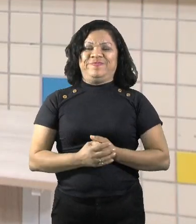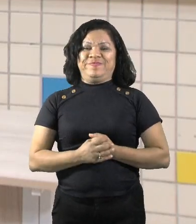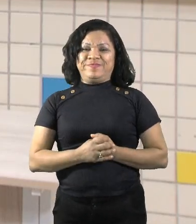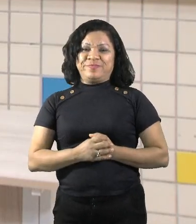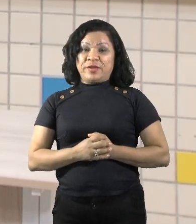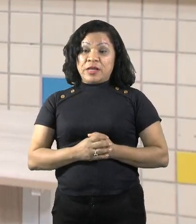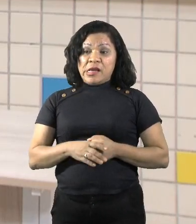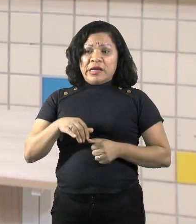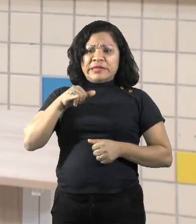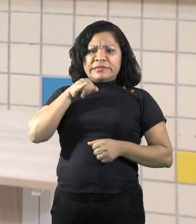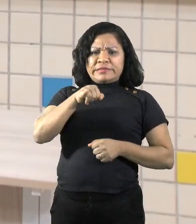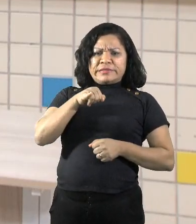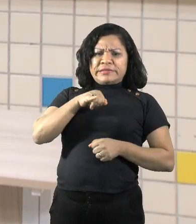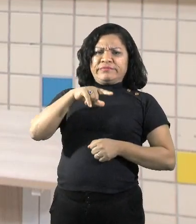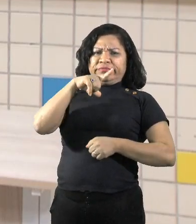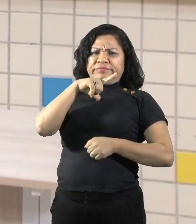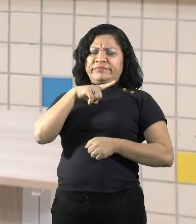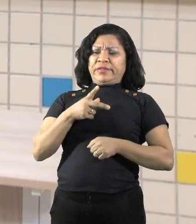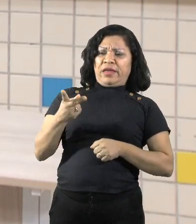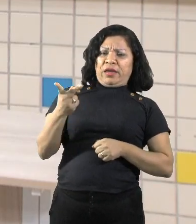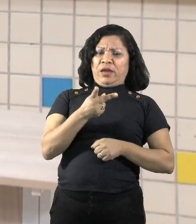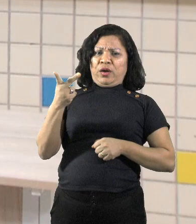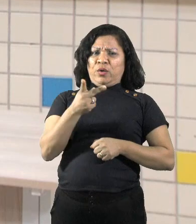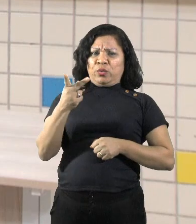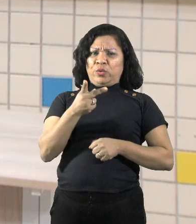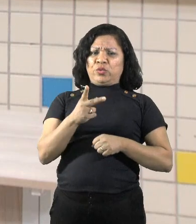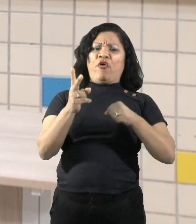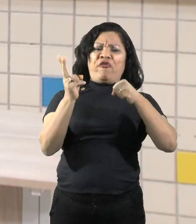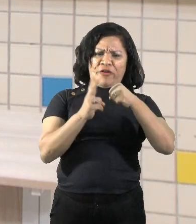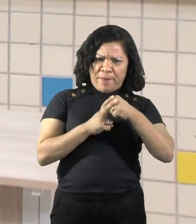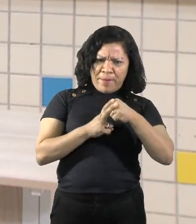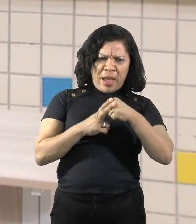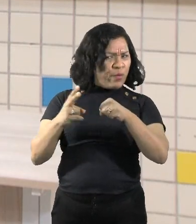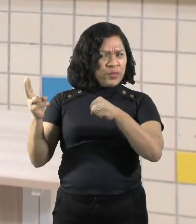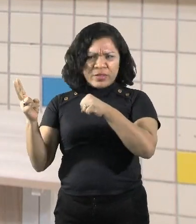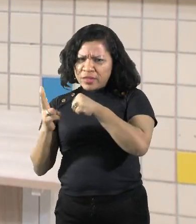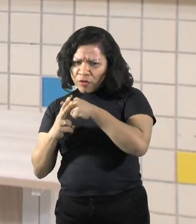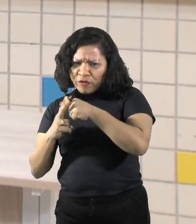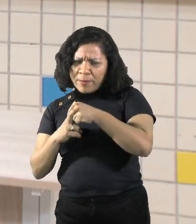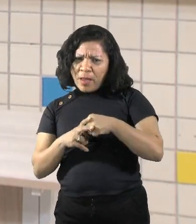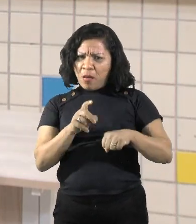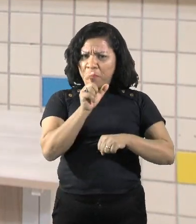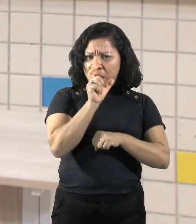ao mesmo tempo, é um texto de linguagem mista.